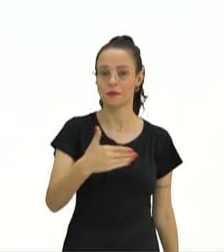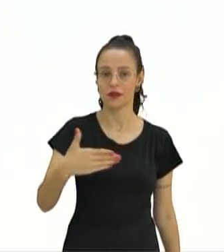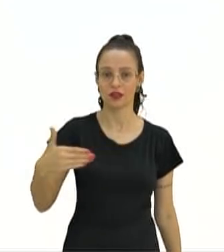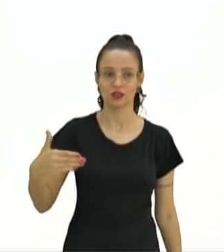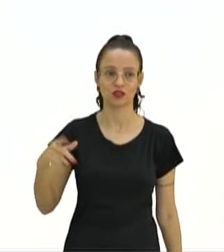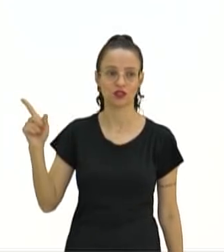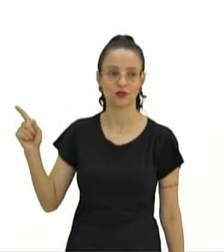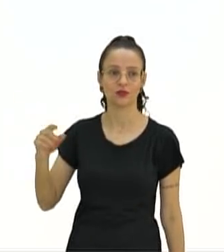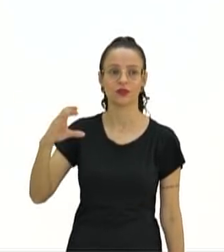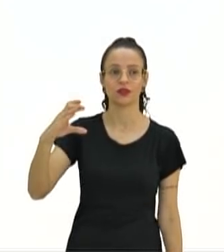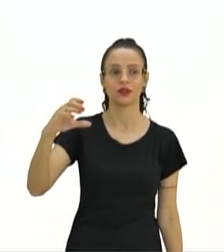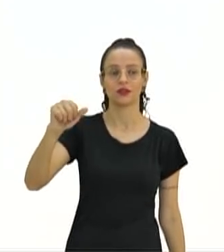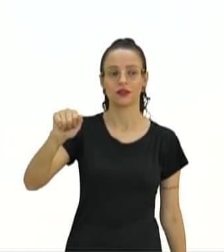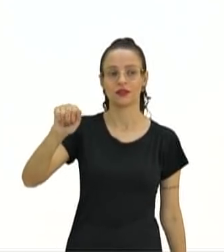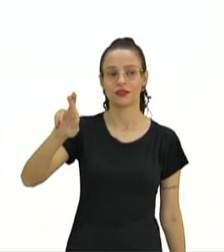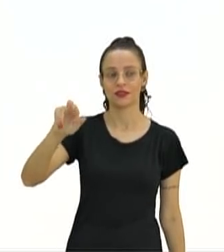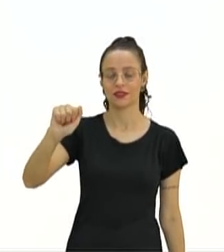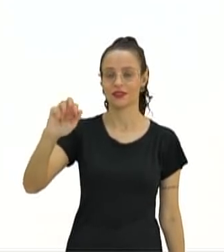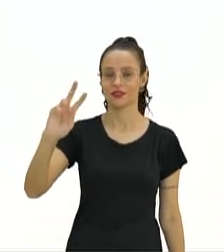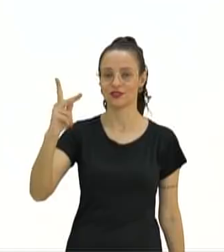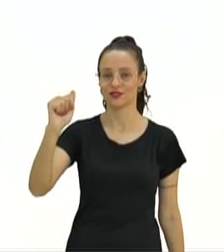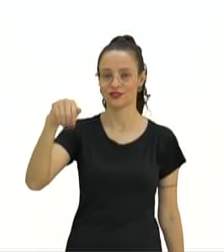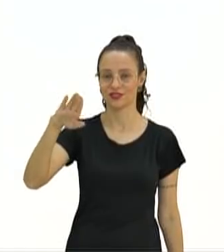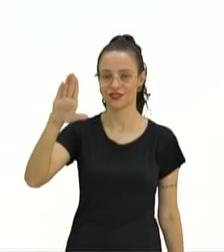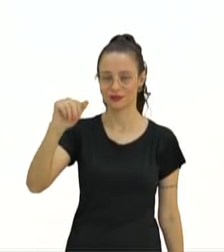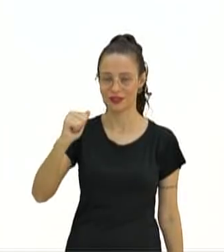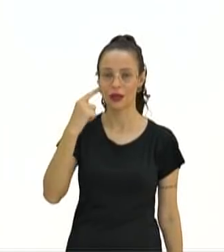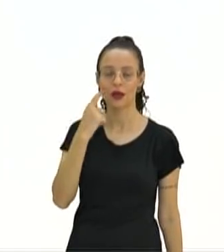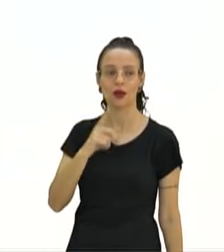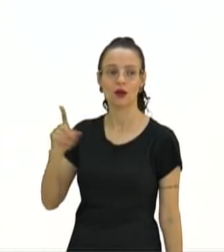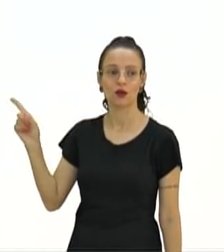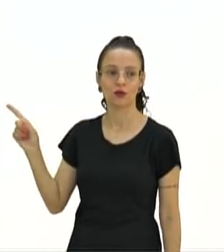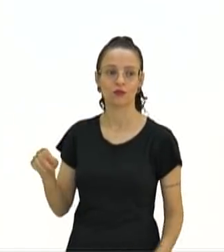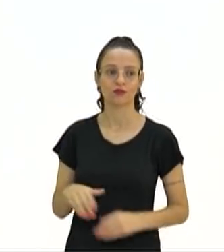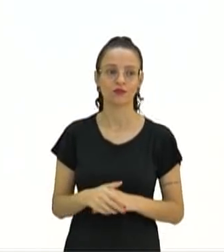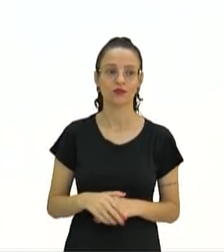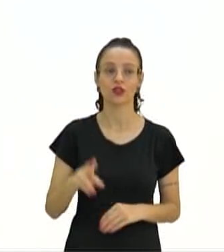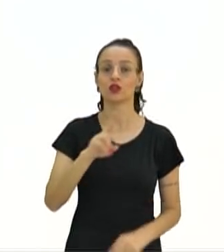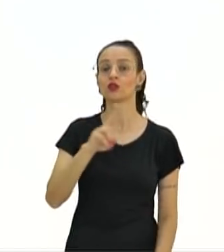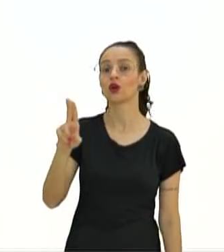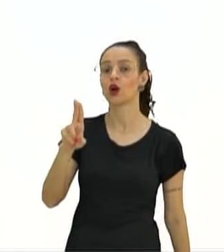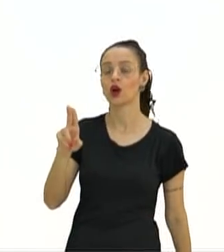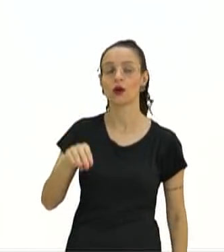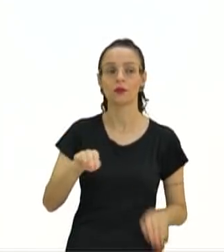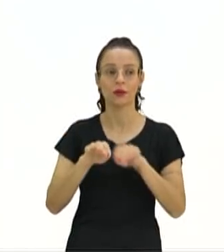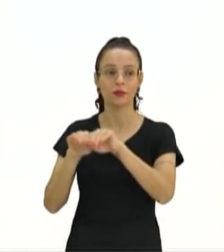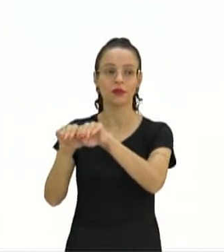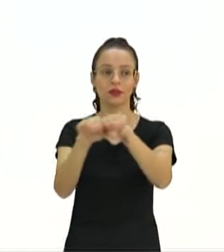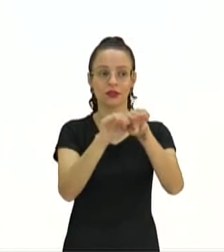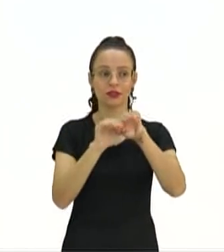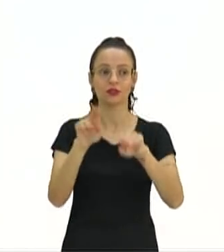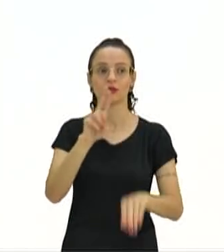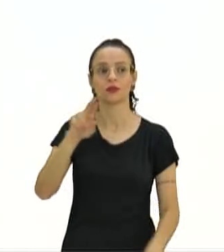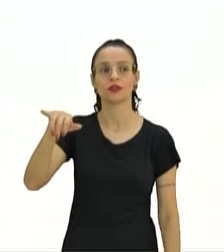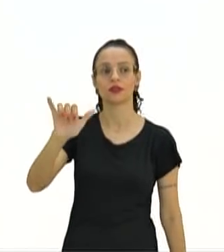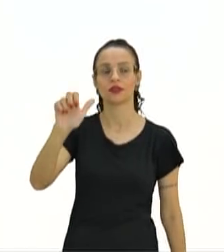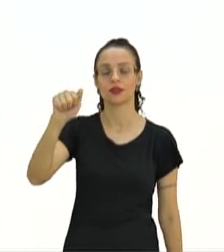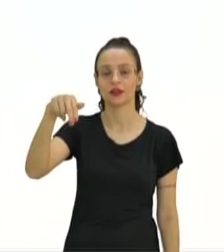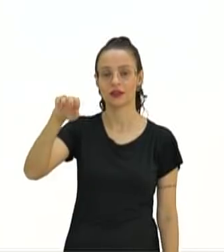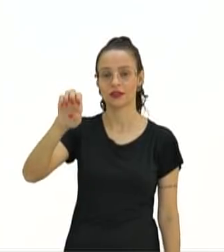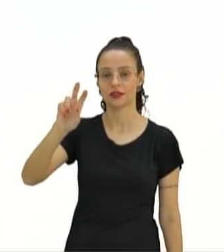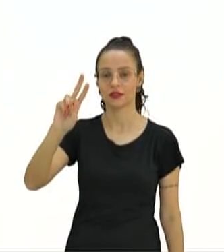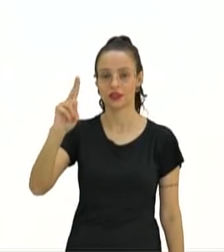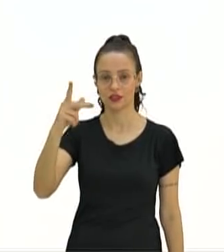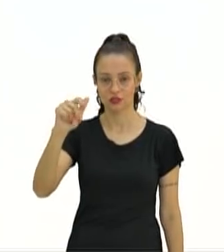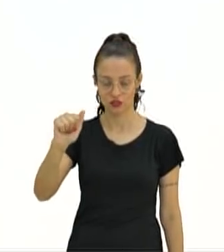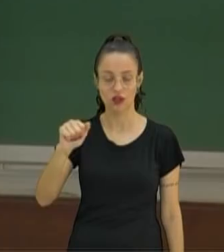peixe cara-chama. Tá ali o nome dessa padronagem é Ianecha, eu acredito que seja assim que se pronuncia. Então,